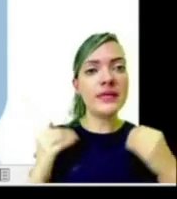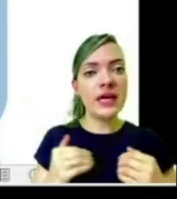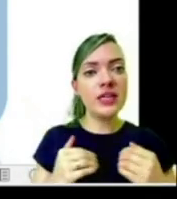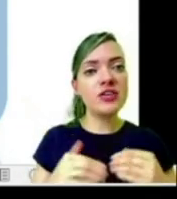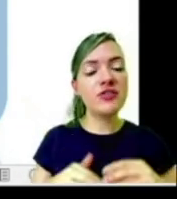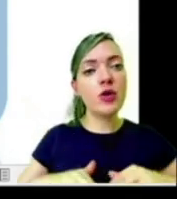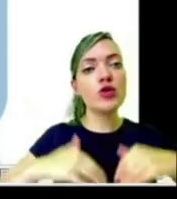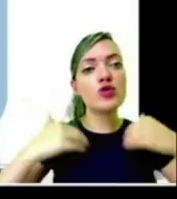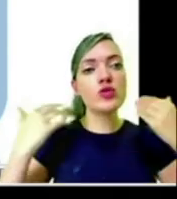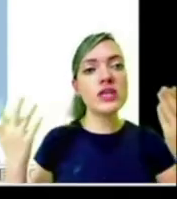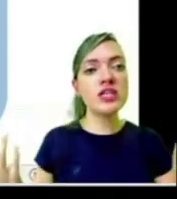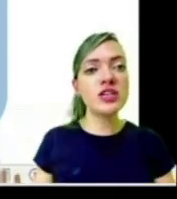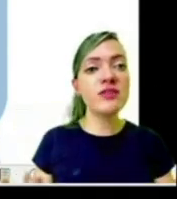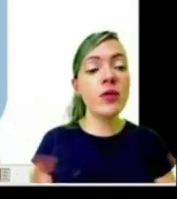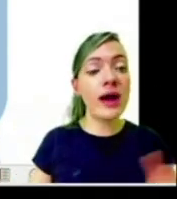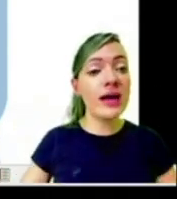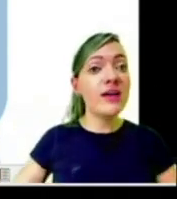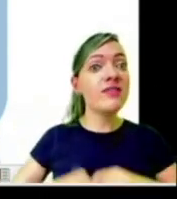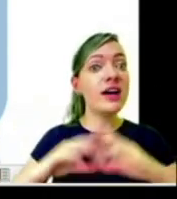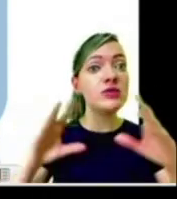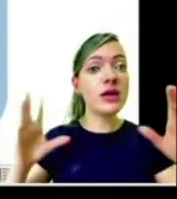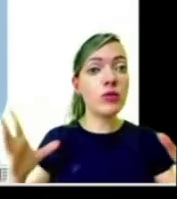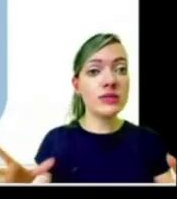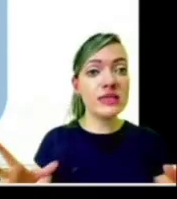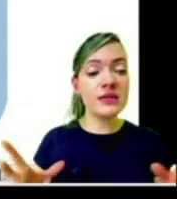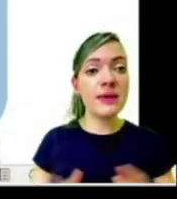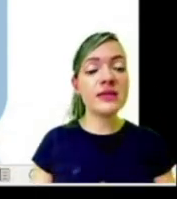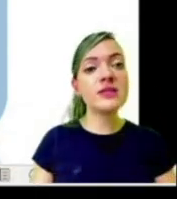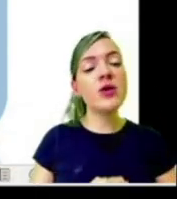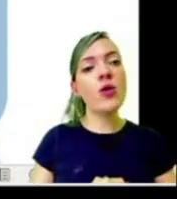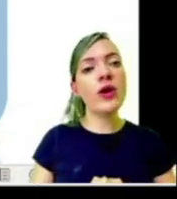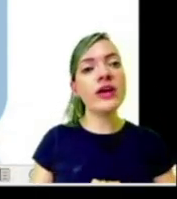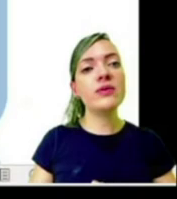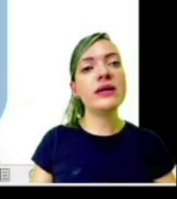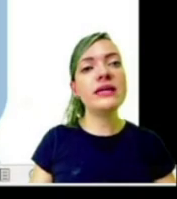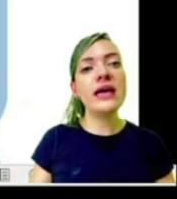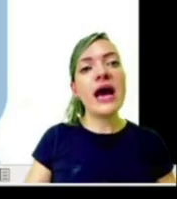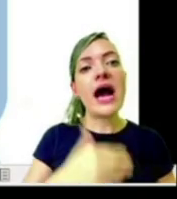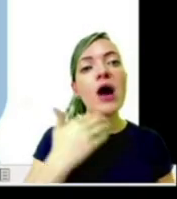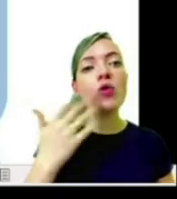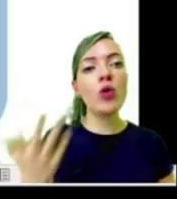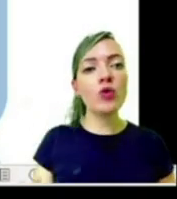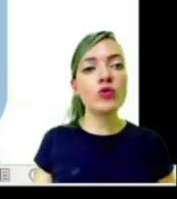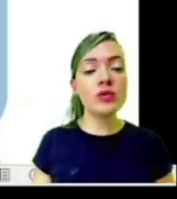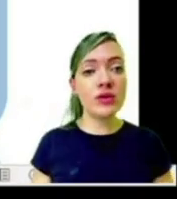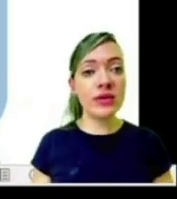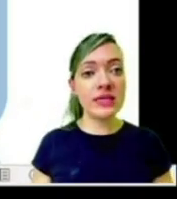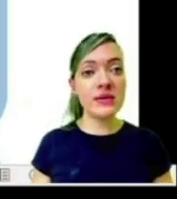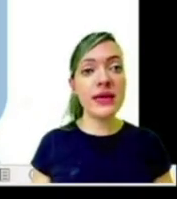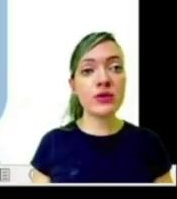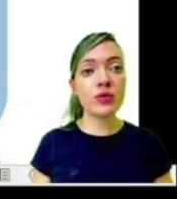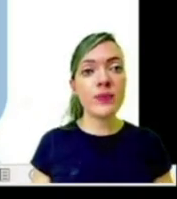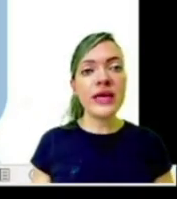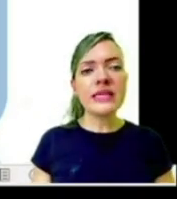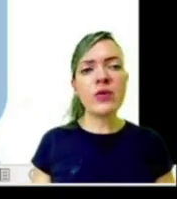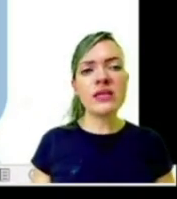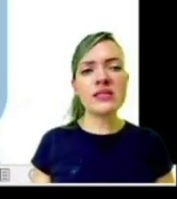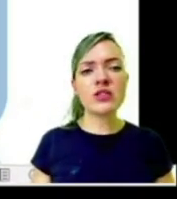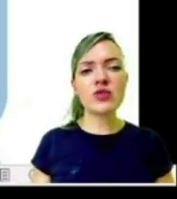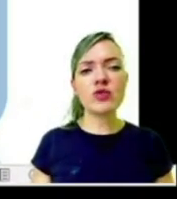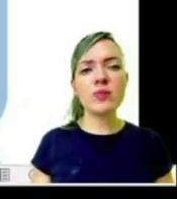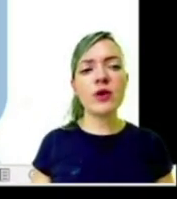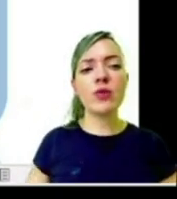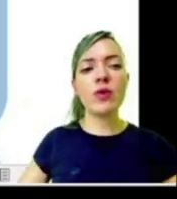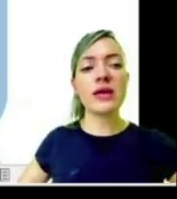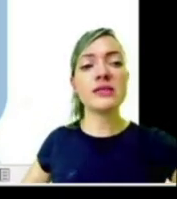num ambiente e ficou suscetível a vários acontecimentos que ocorreram ali ao longo do seu crescimento. Então,